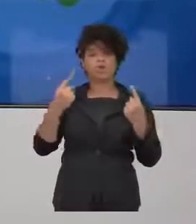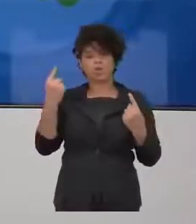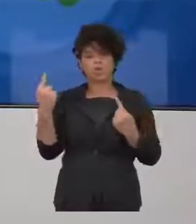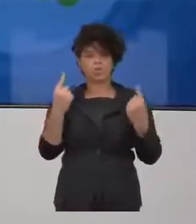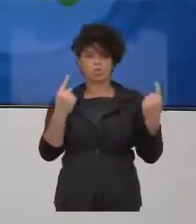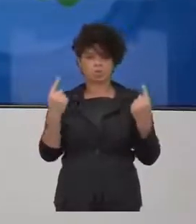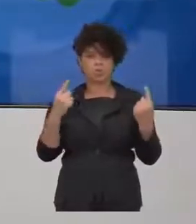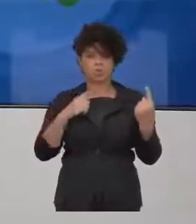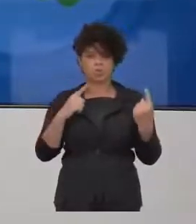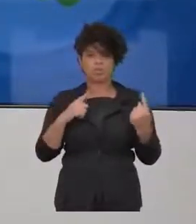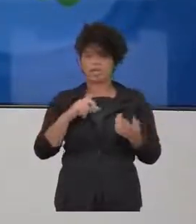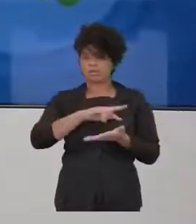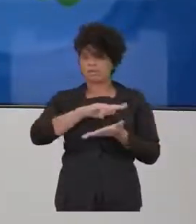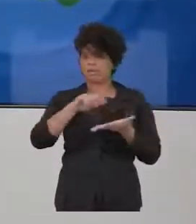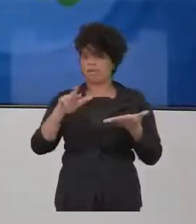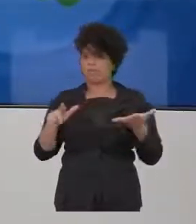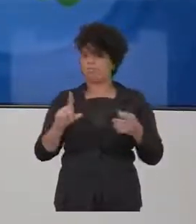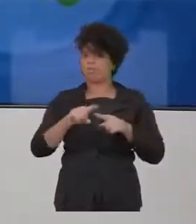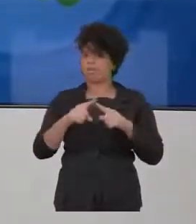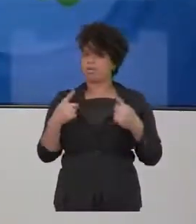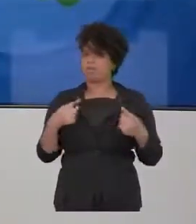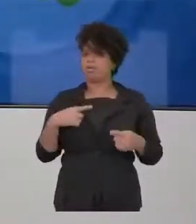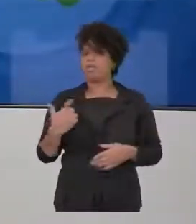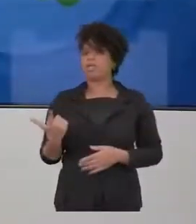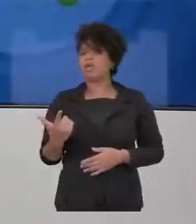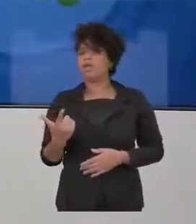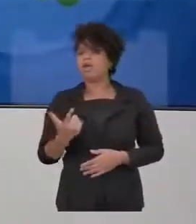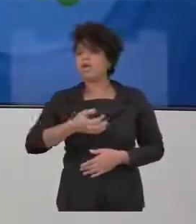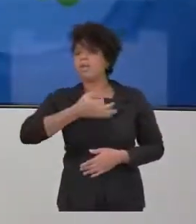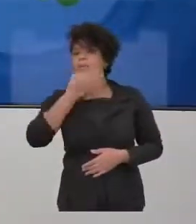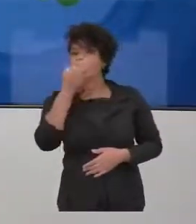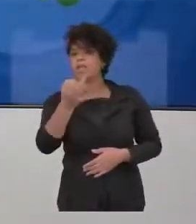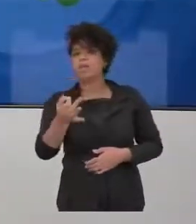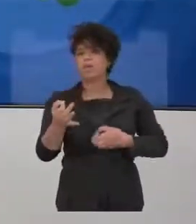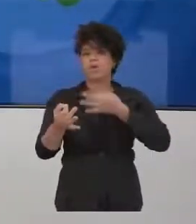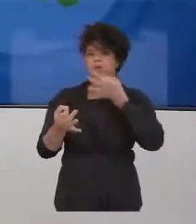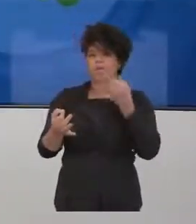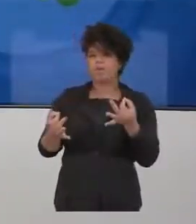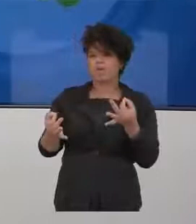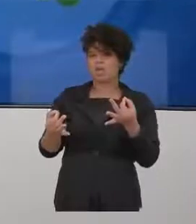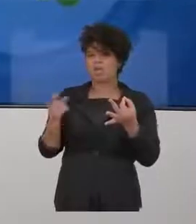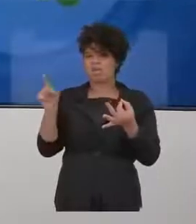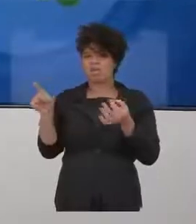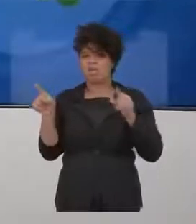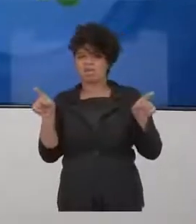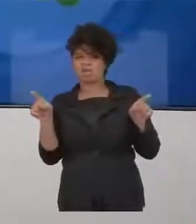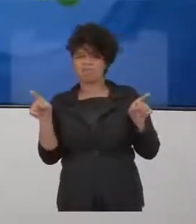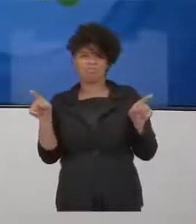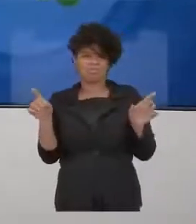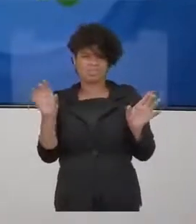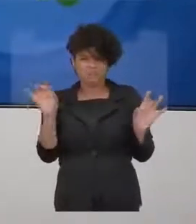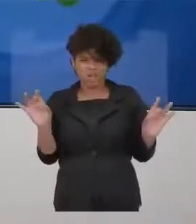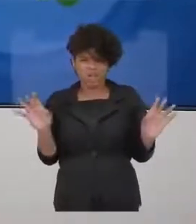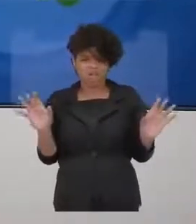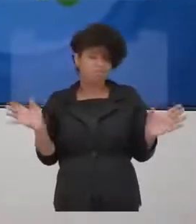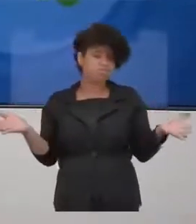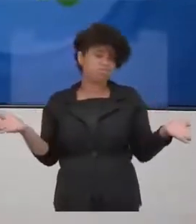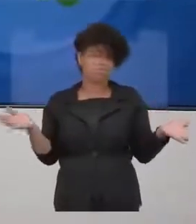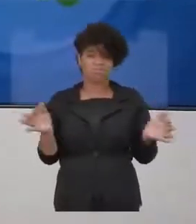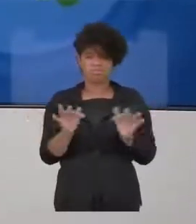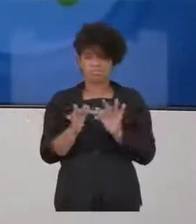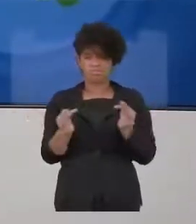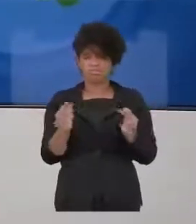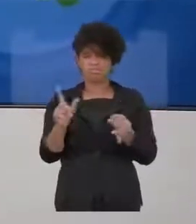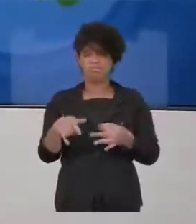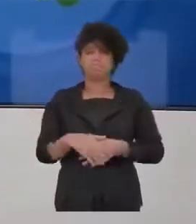vários, foi o que a gente falou agora. Agora, apenas se posicionar, ou é aqui, é muito pouco. Aliás,